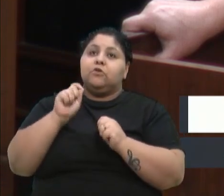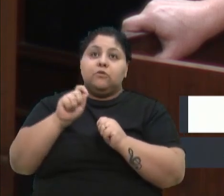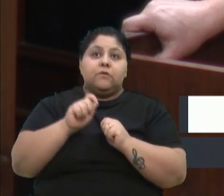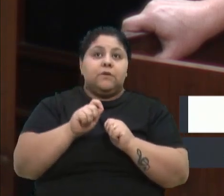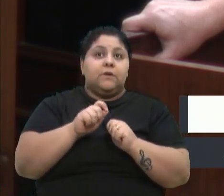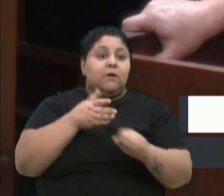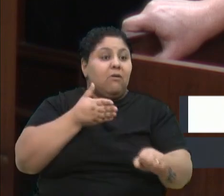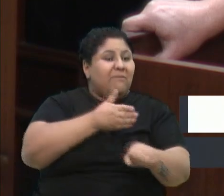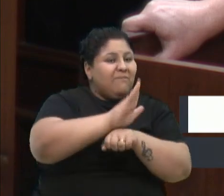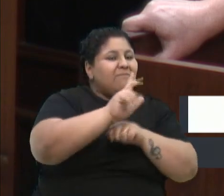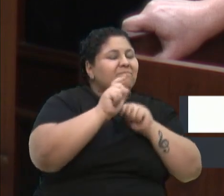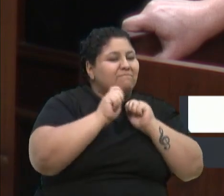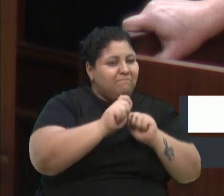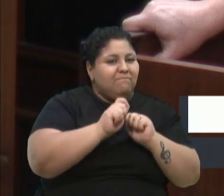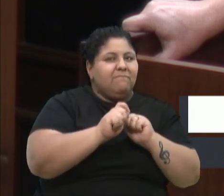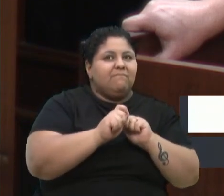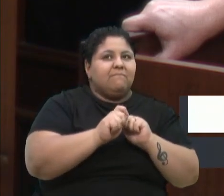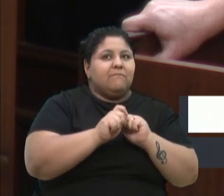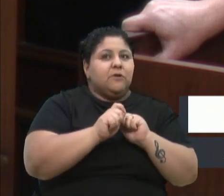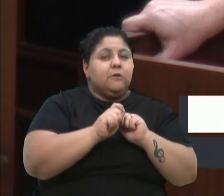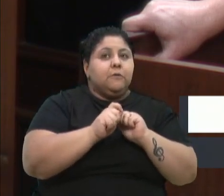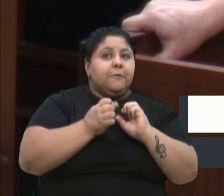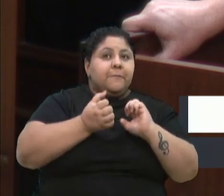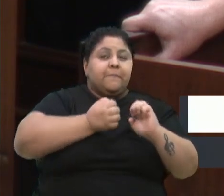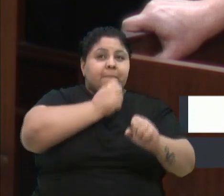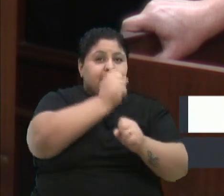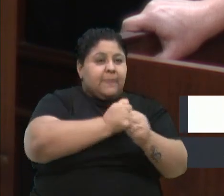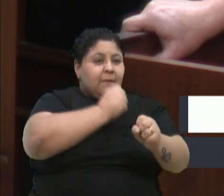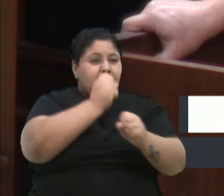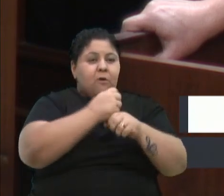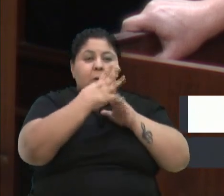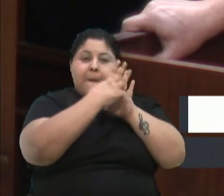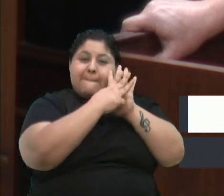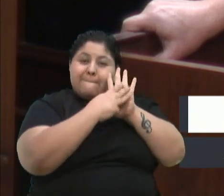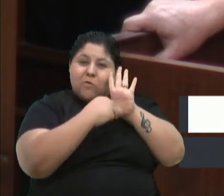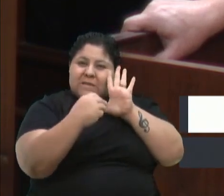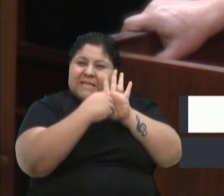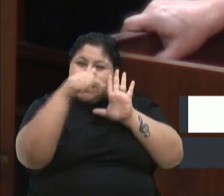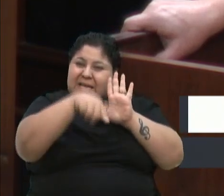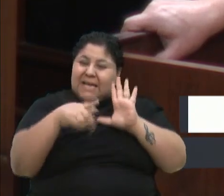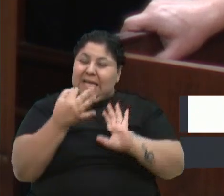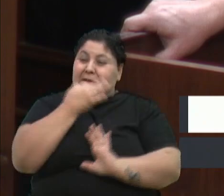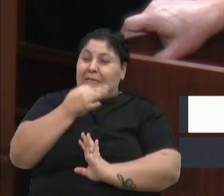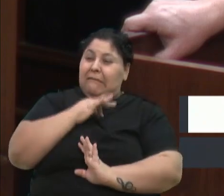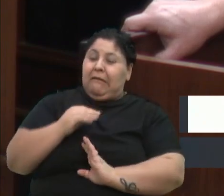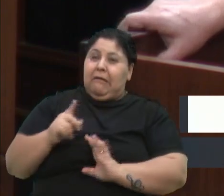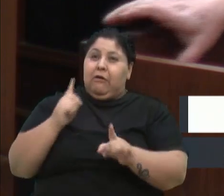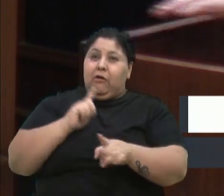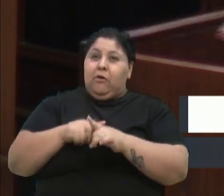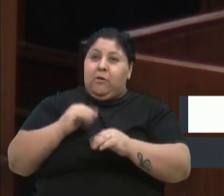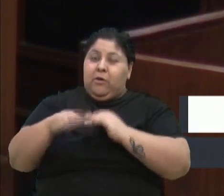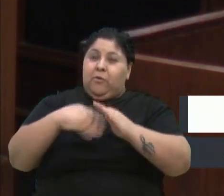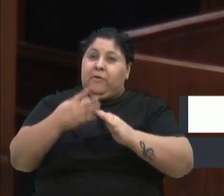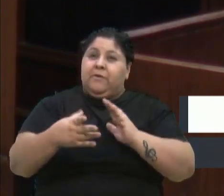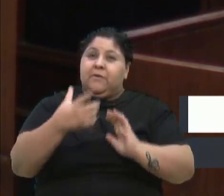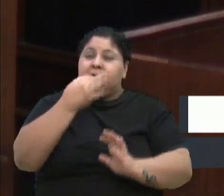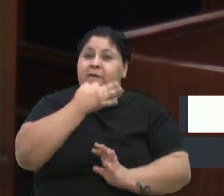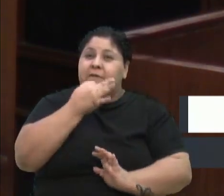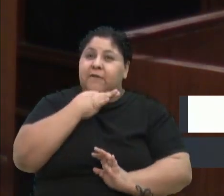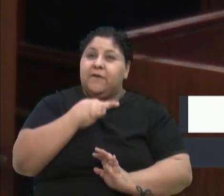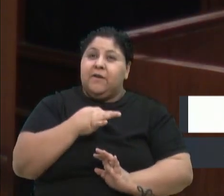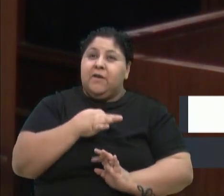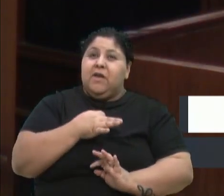questão de obras, e aonde eu puxei a minha preocupação com as 6 pontes que ainda não vi um caminhão de concreto,